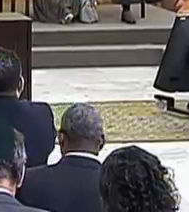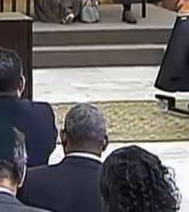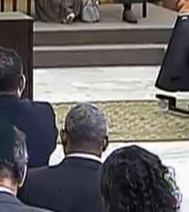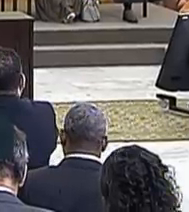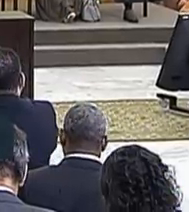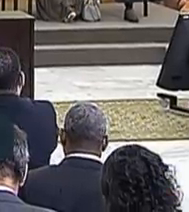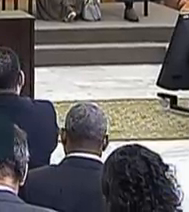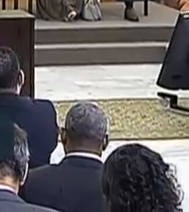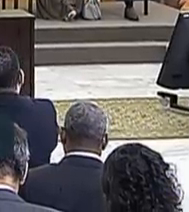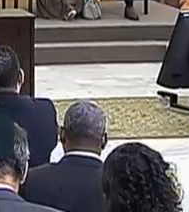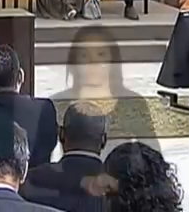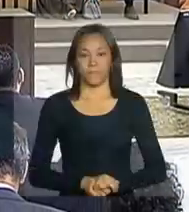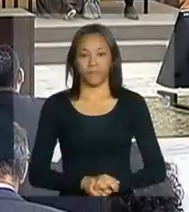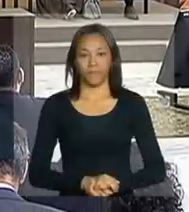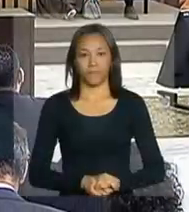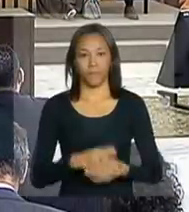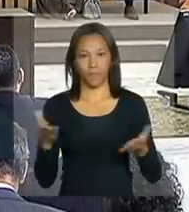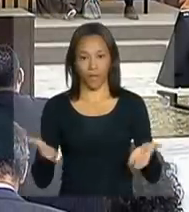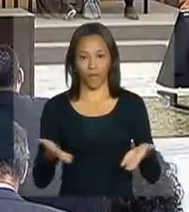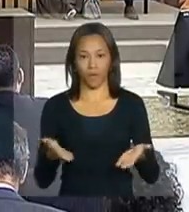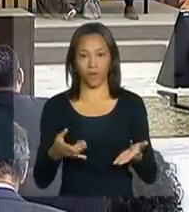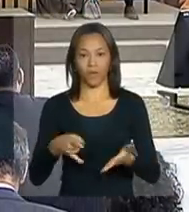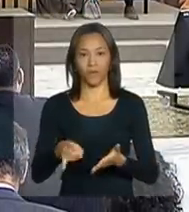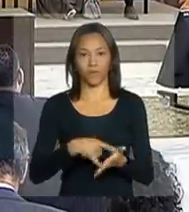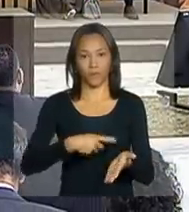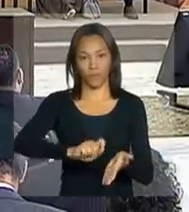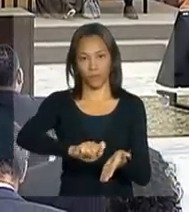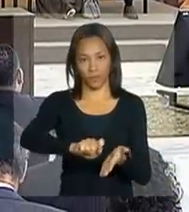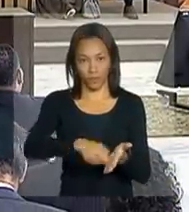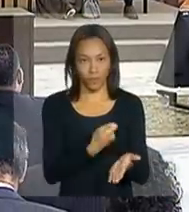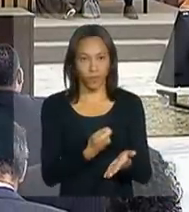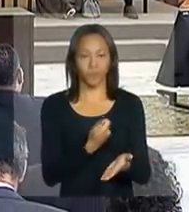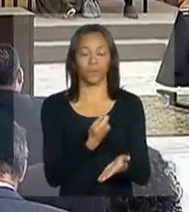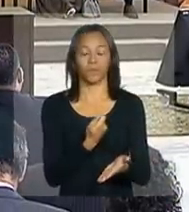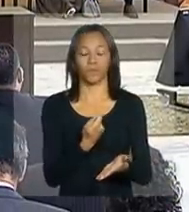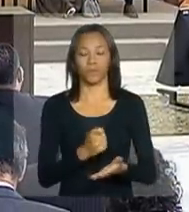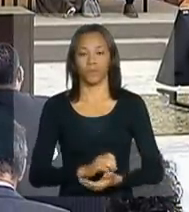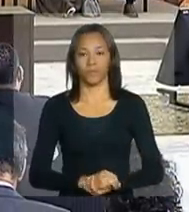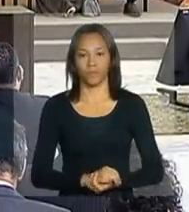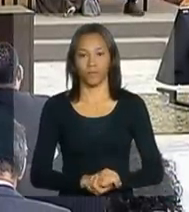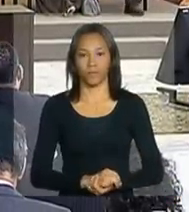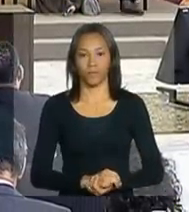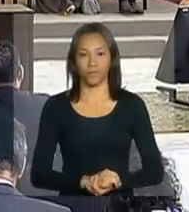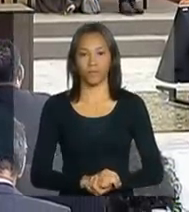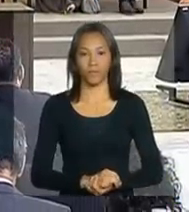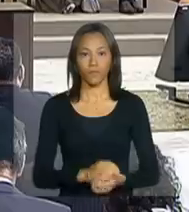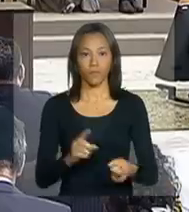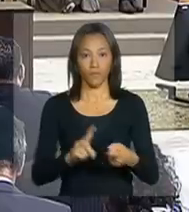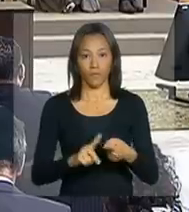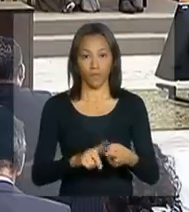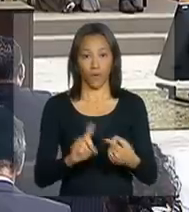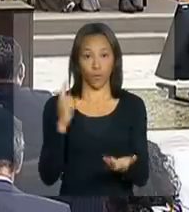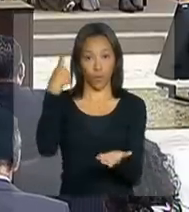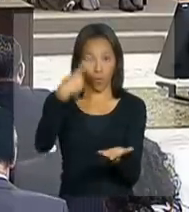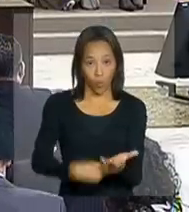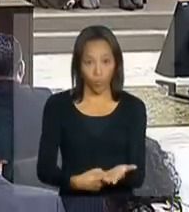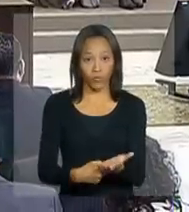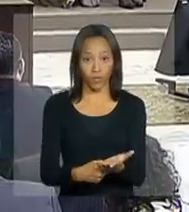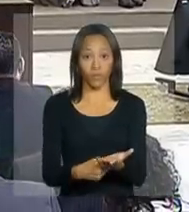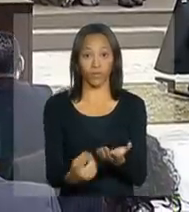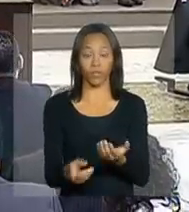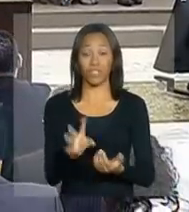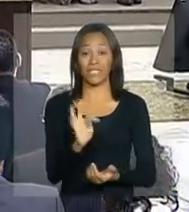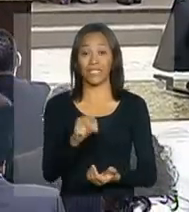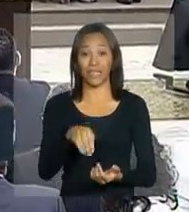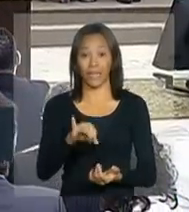obrigado neste momento serão assinados os seguintes instrumentos acordo de cooperação técnica para